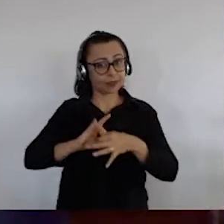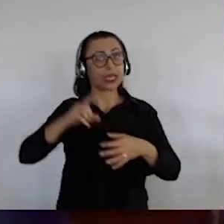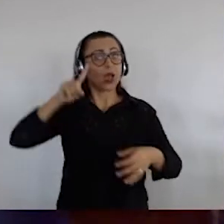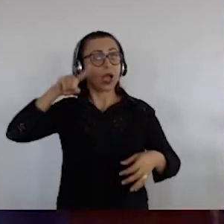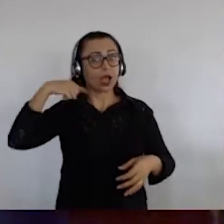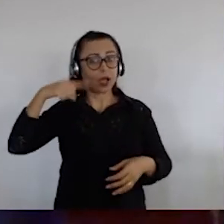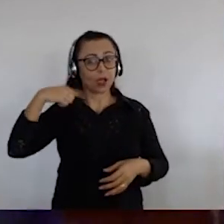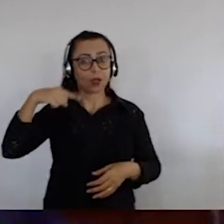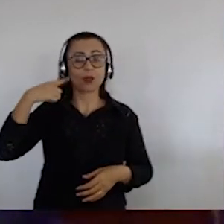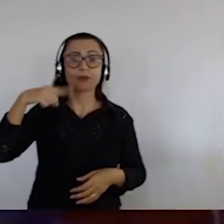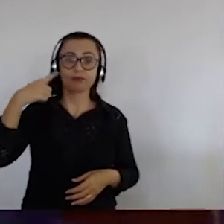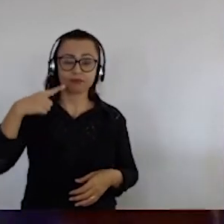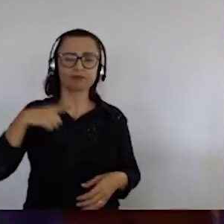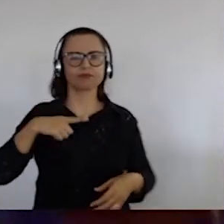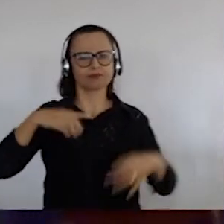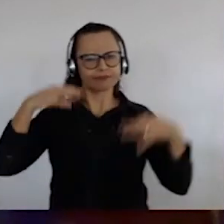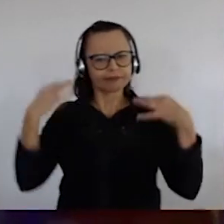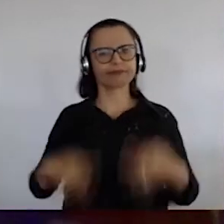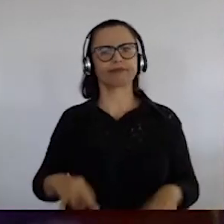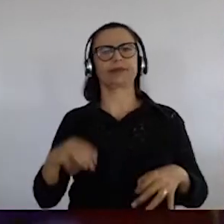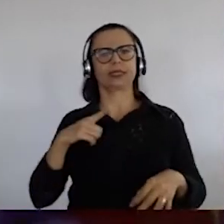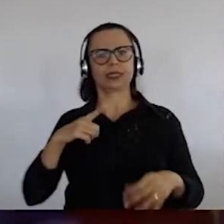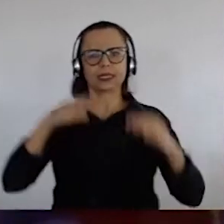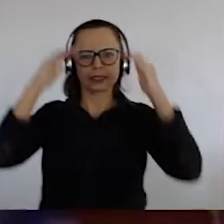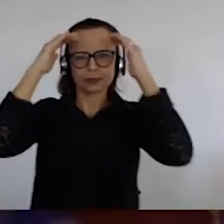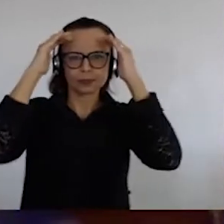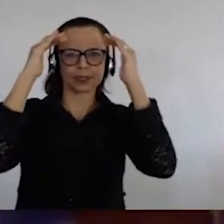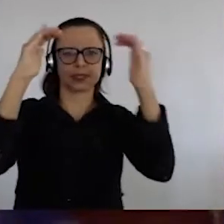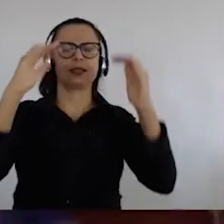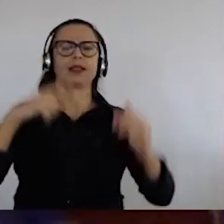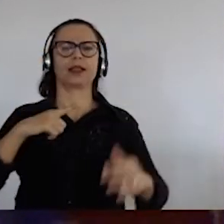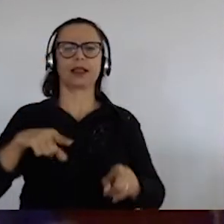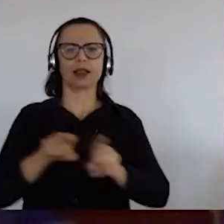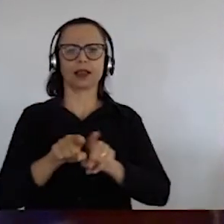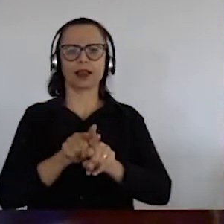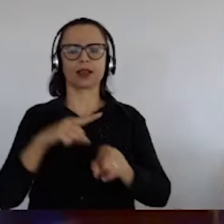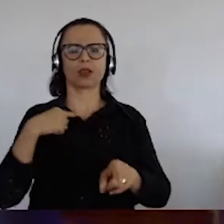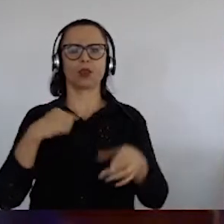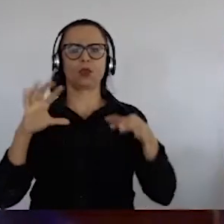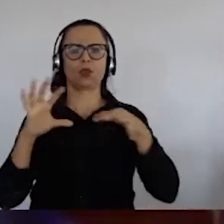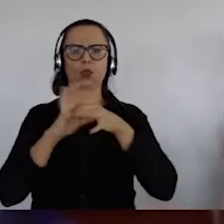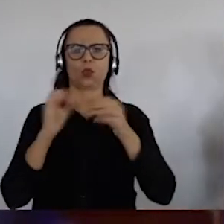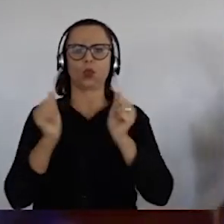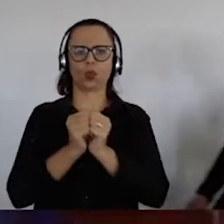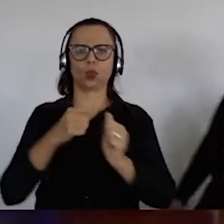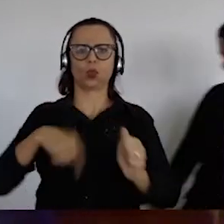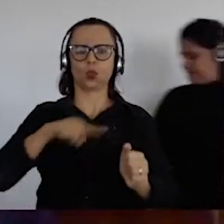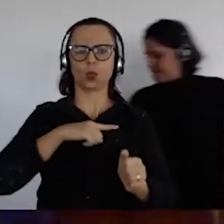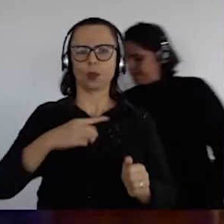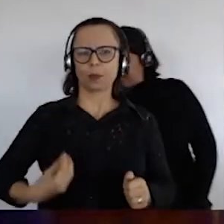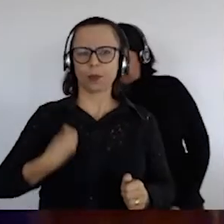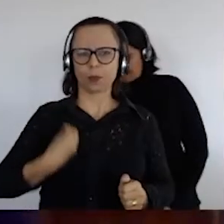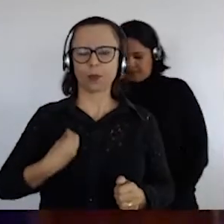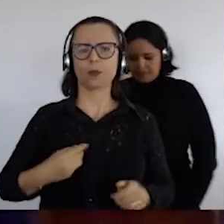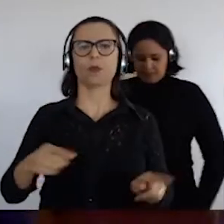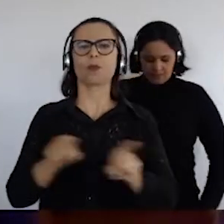tem que ser, sim, efetivamente respeitado na integralidade, nas suas posições,